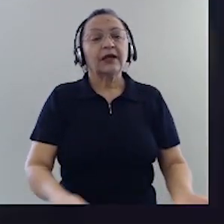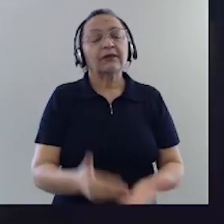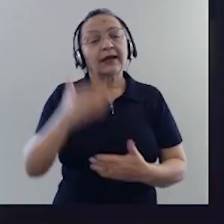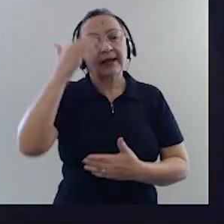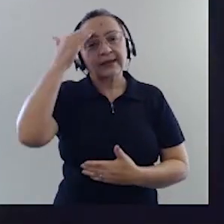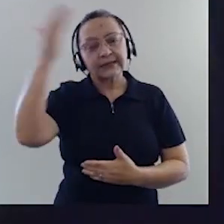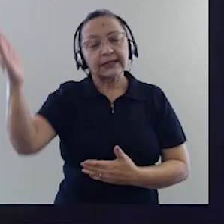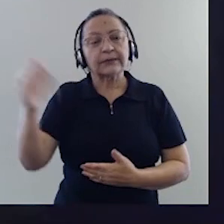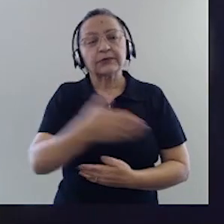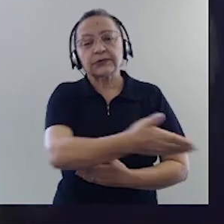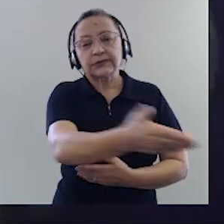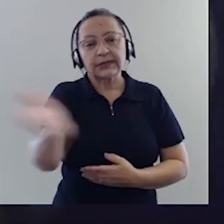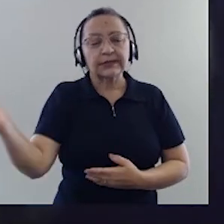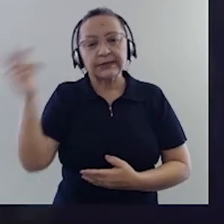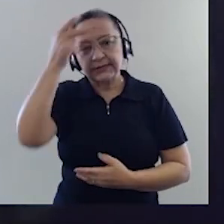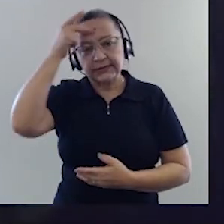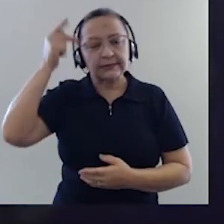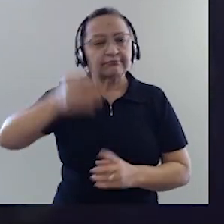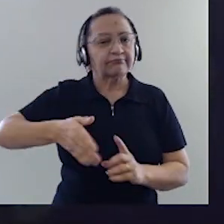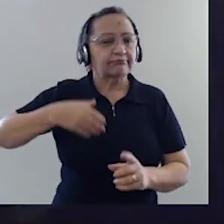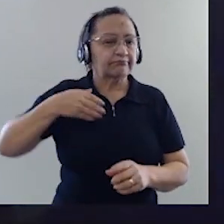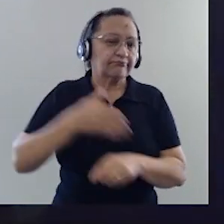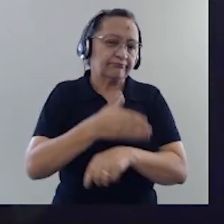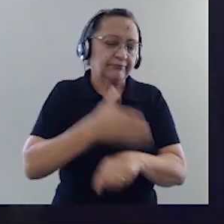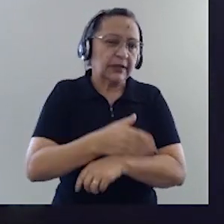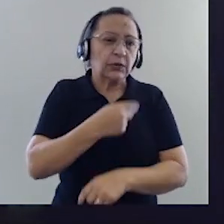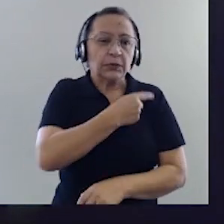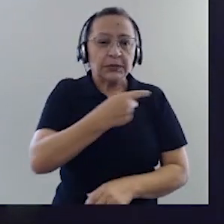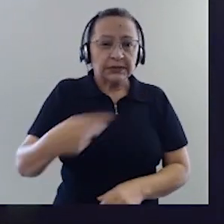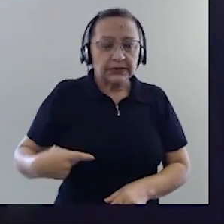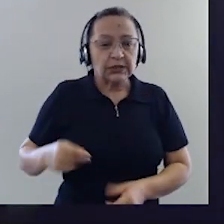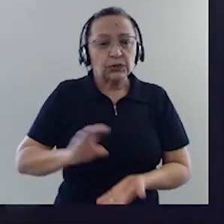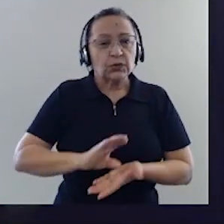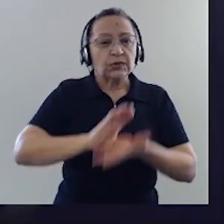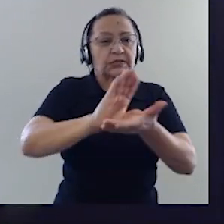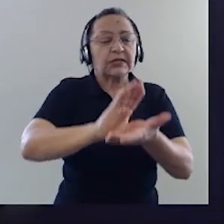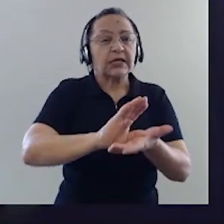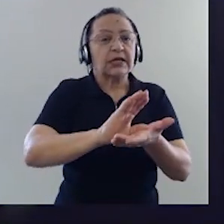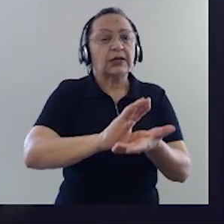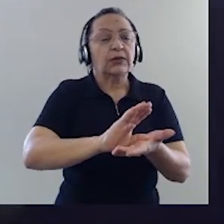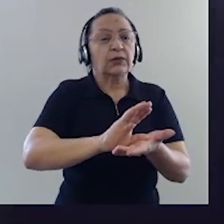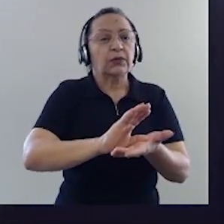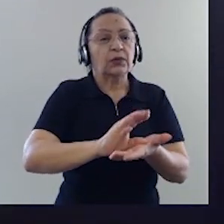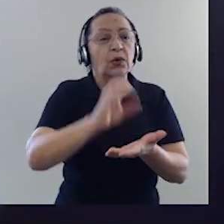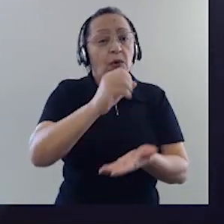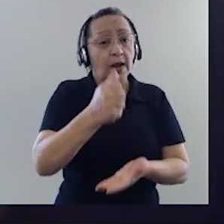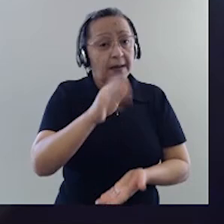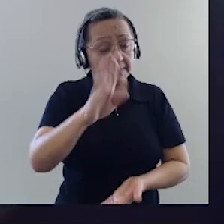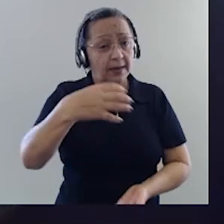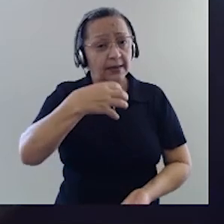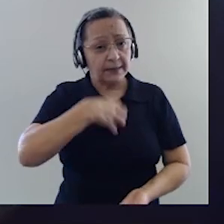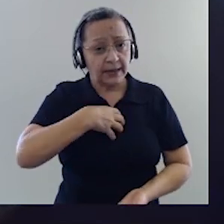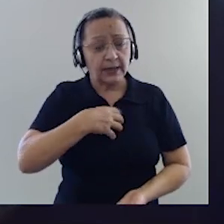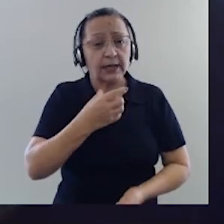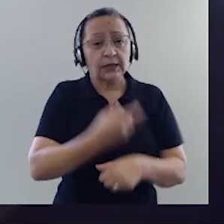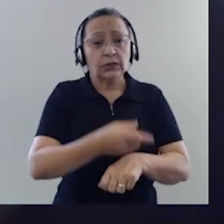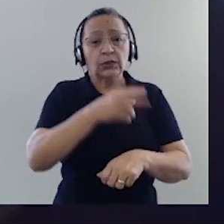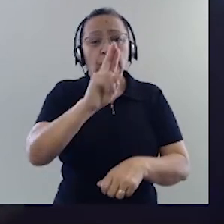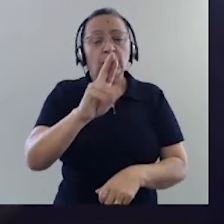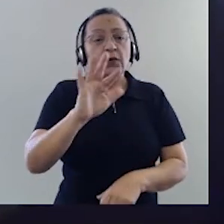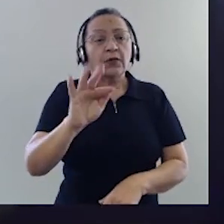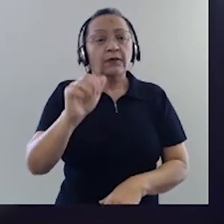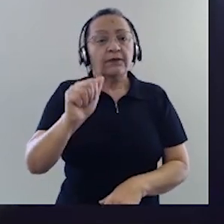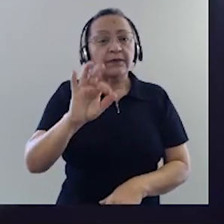Agradecemos as ilustres participações do presidente do Conselho Seccional da OAB da Bahia, Dr. Fabrício de